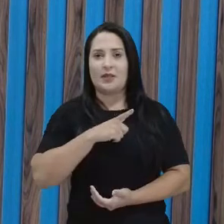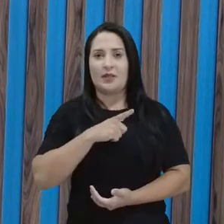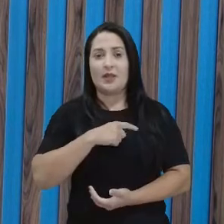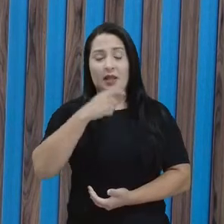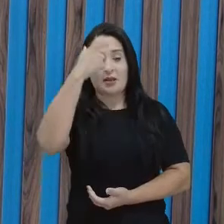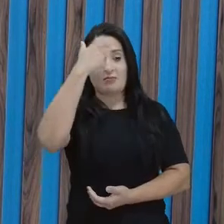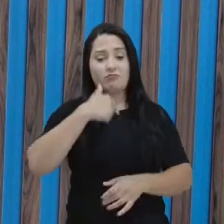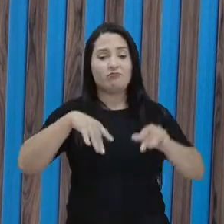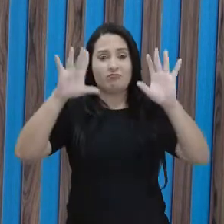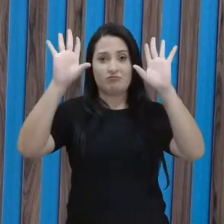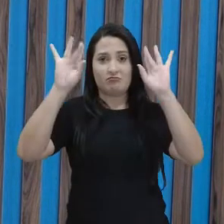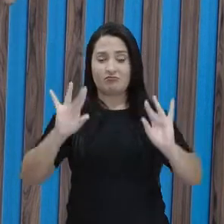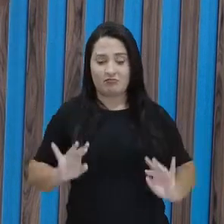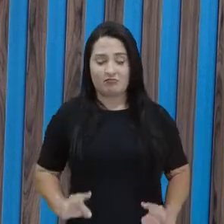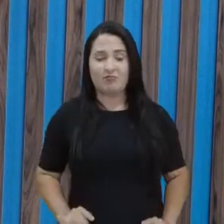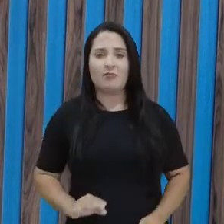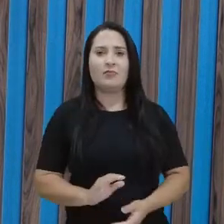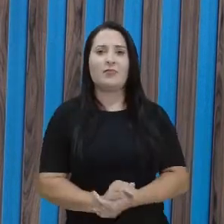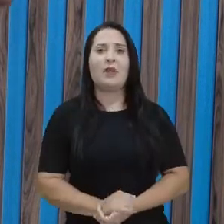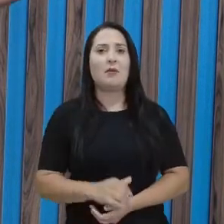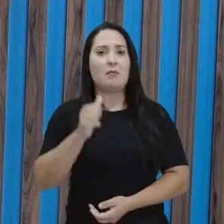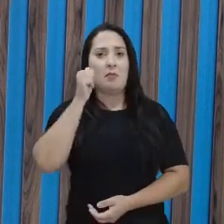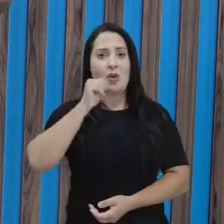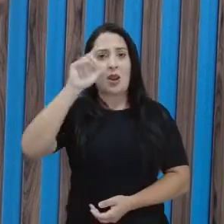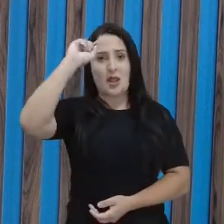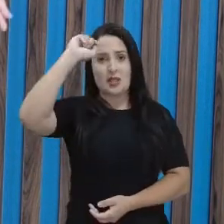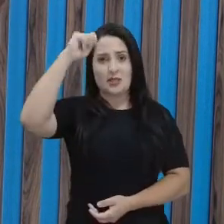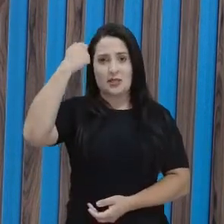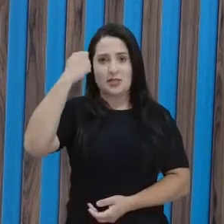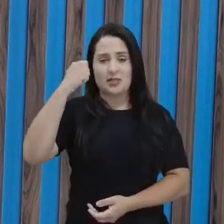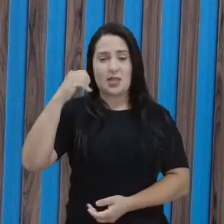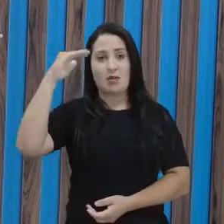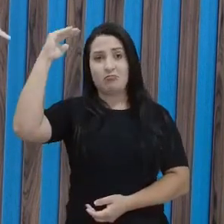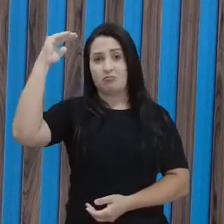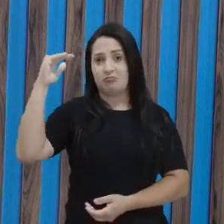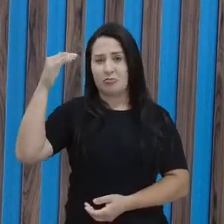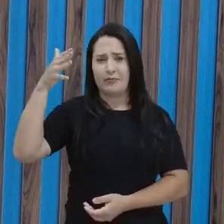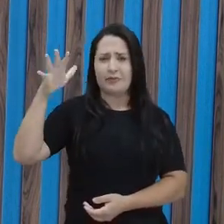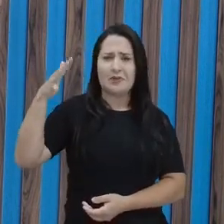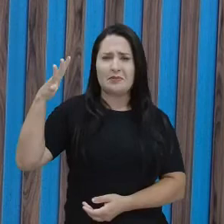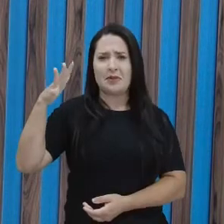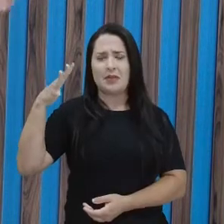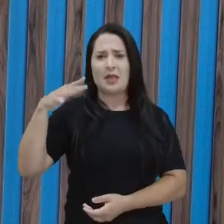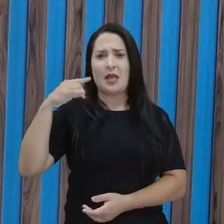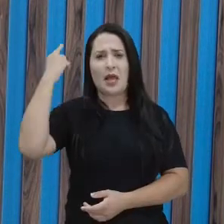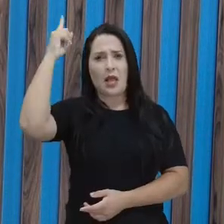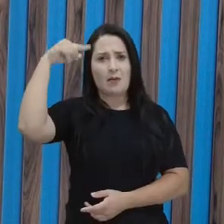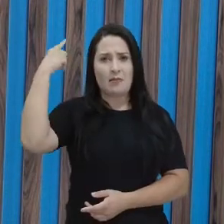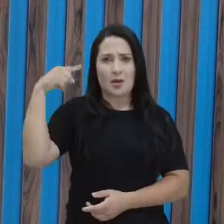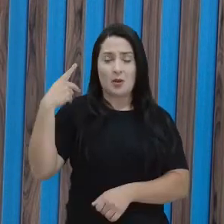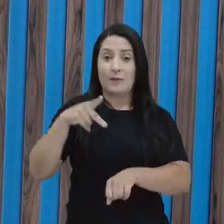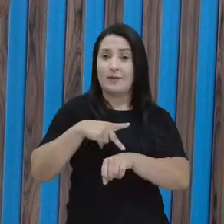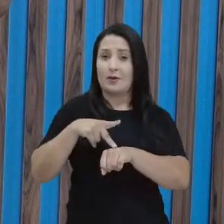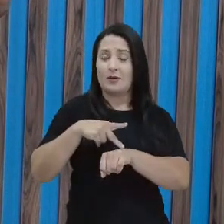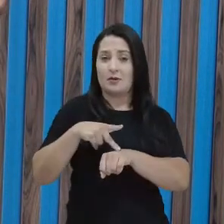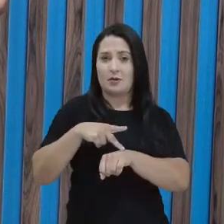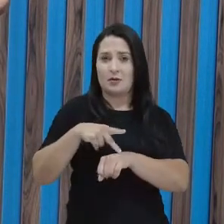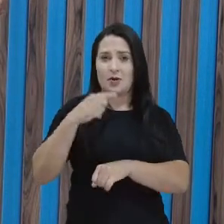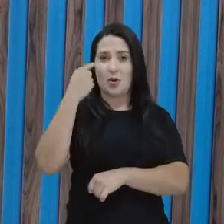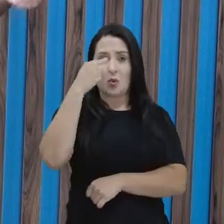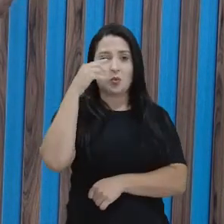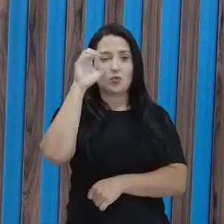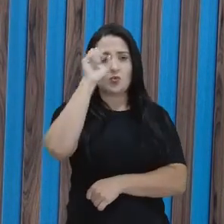me autodescrever, certo? Eu sou uma mulher negra de estatura mediana, cabelos cacheados e pretos,